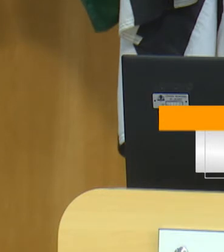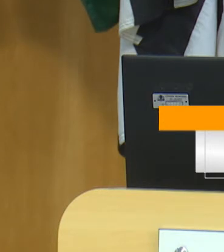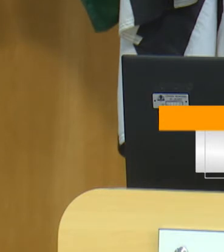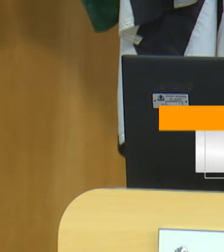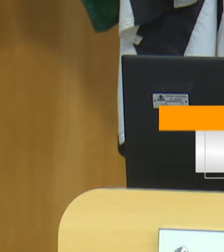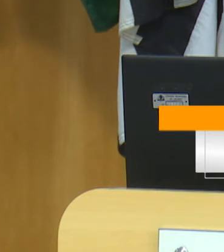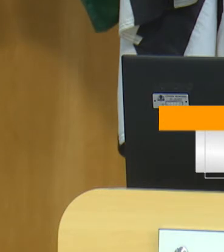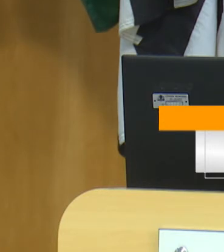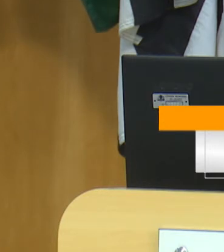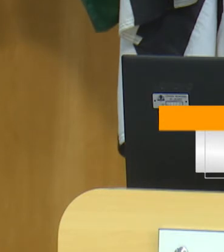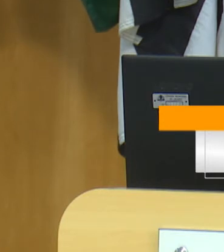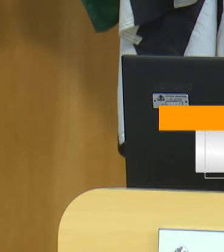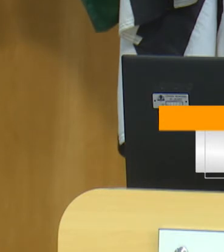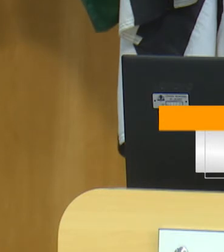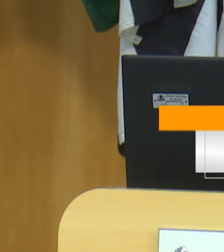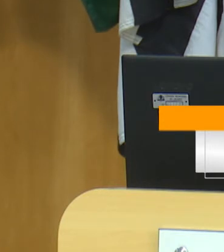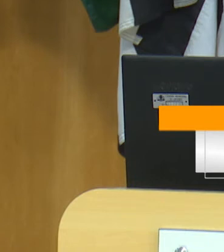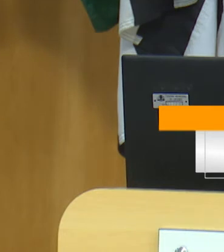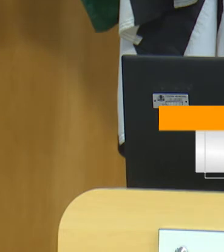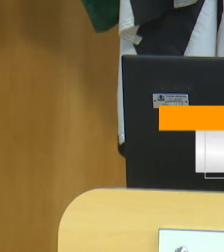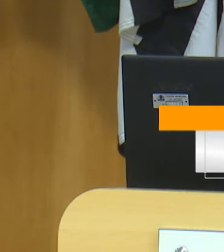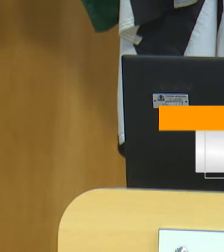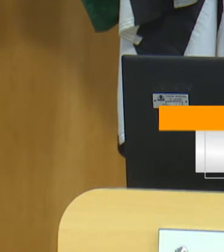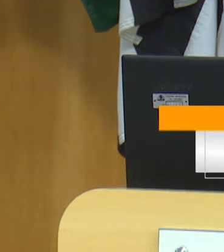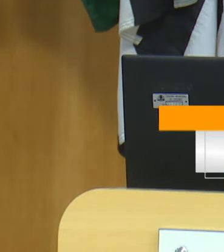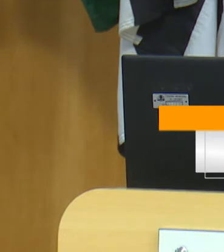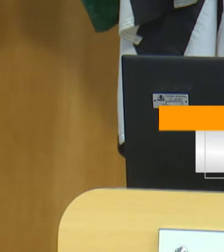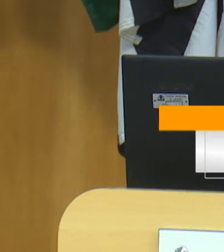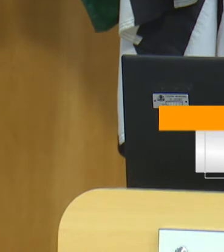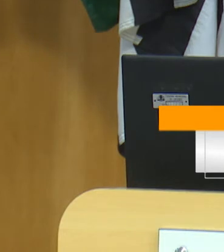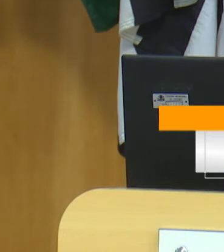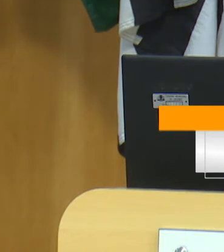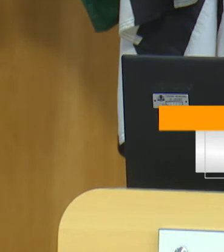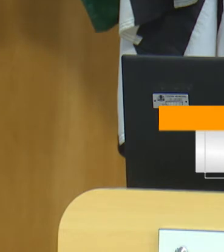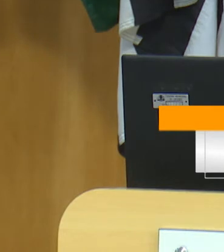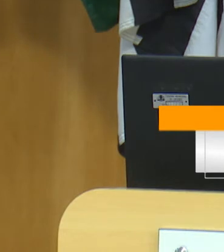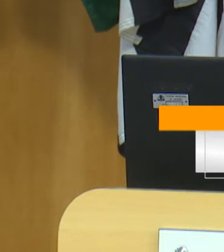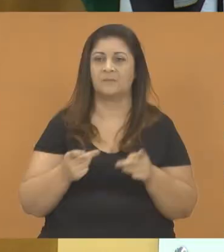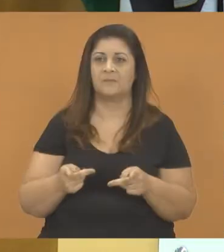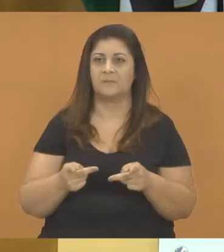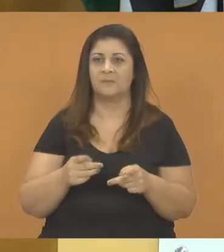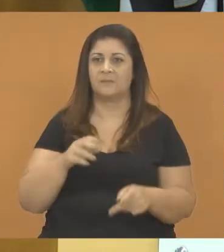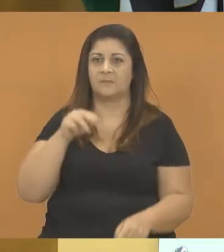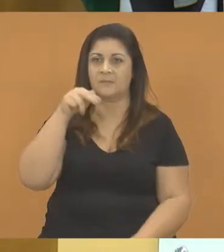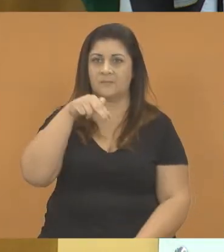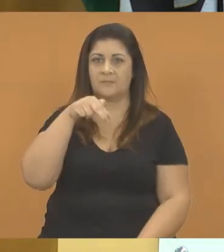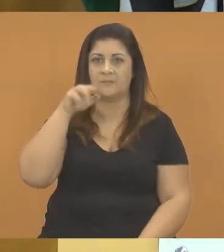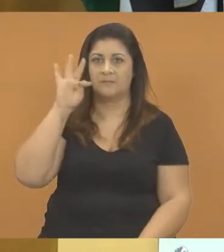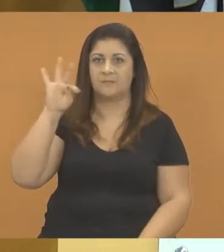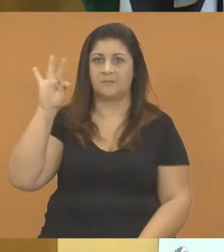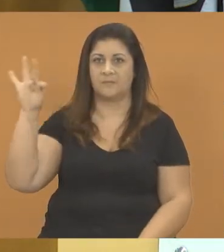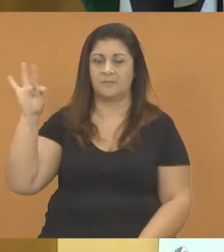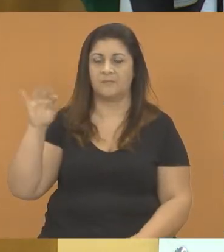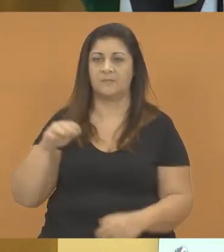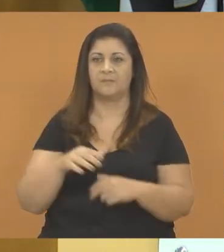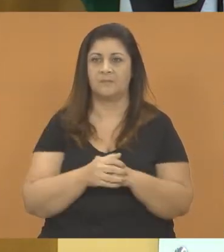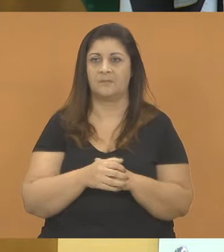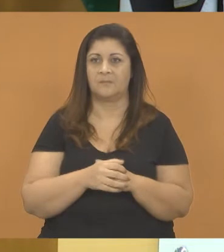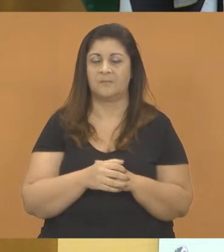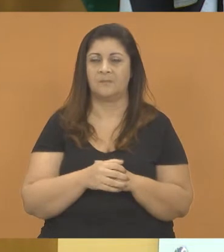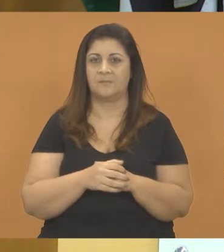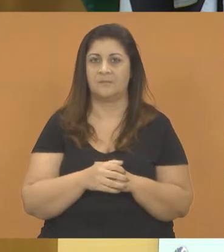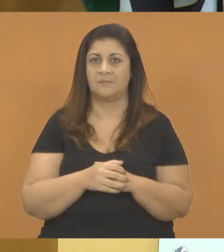sessão seguinte 11 11 uma visita também que fizemos a ntt agência nacional de